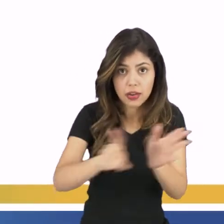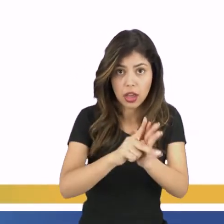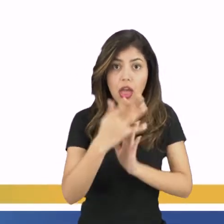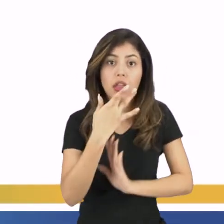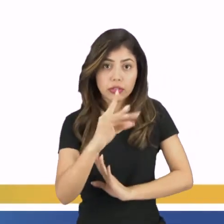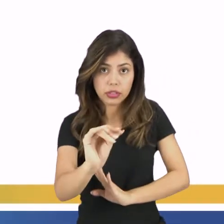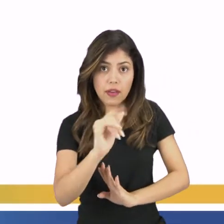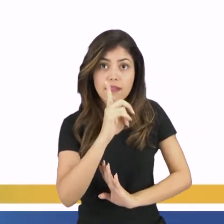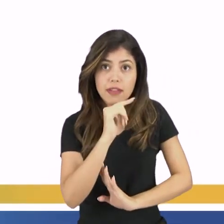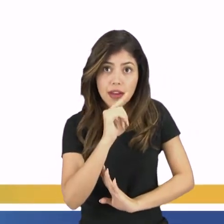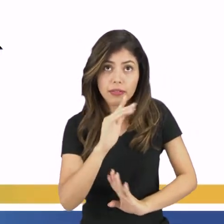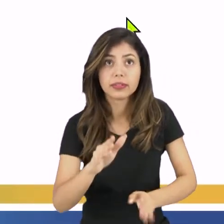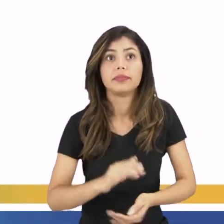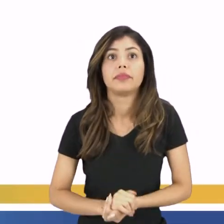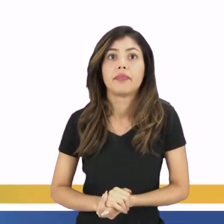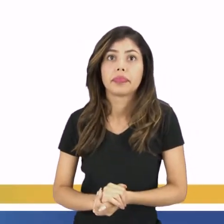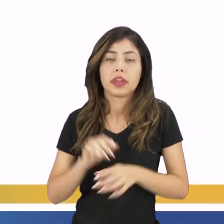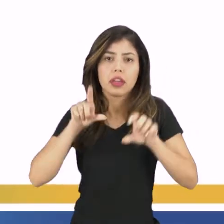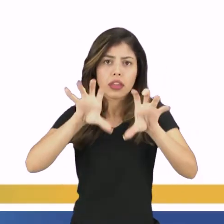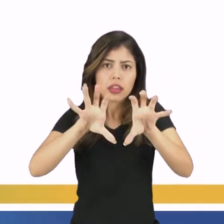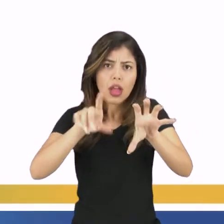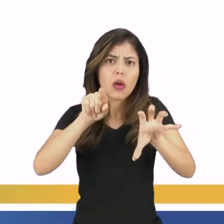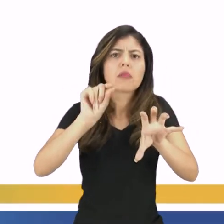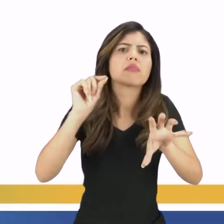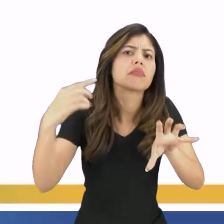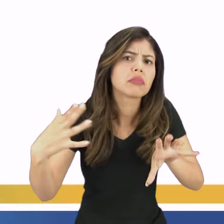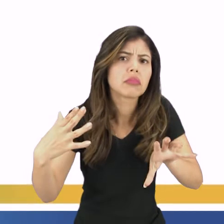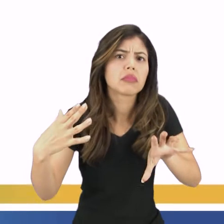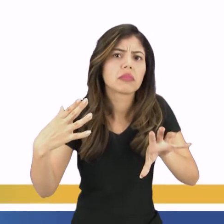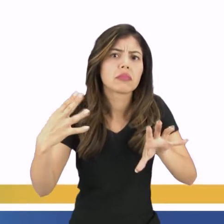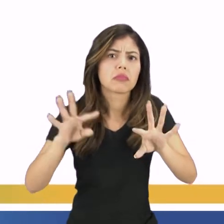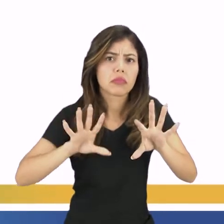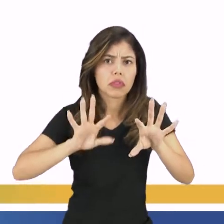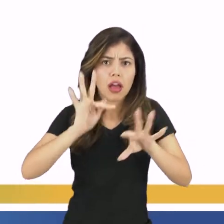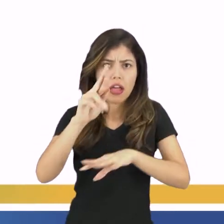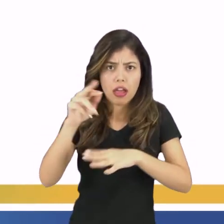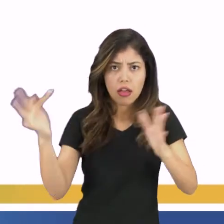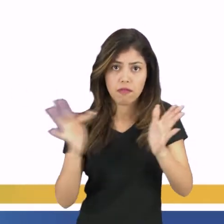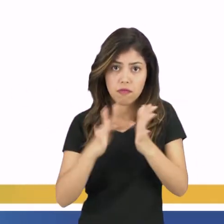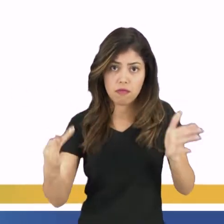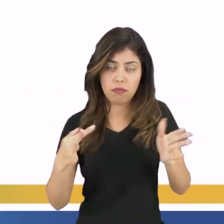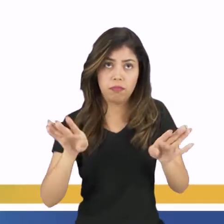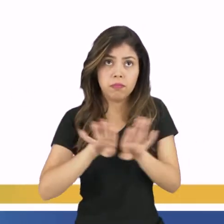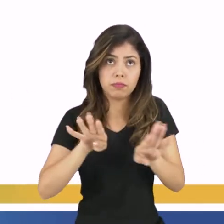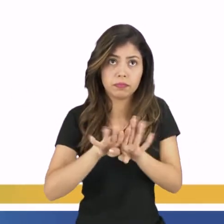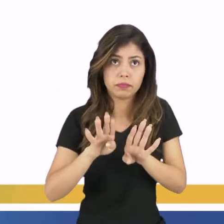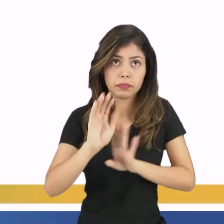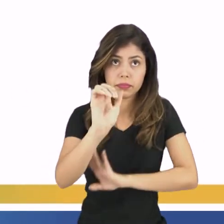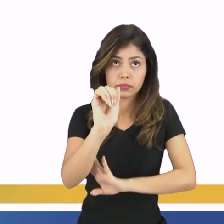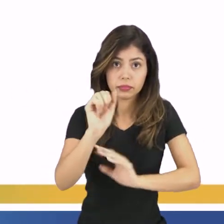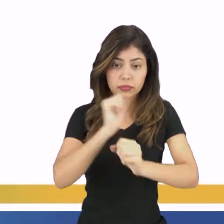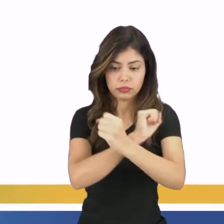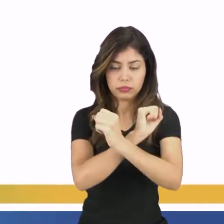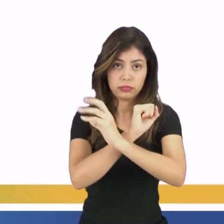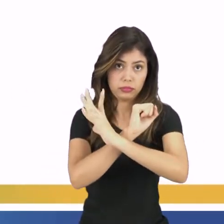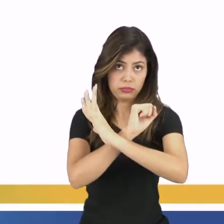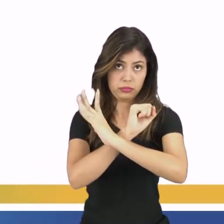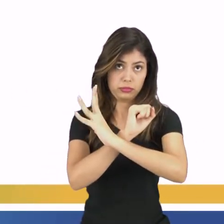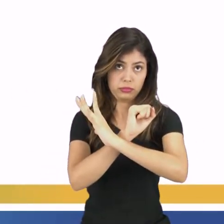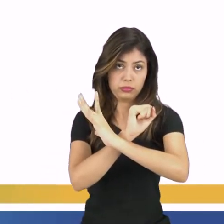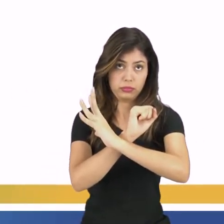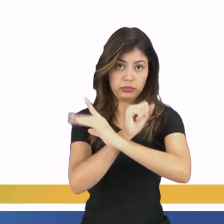e água. Então aqui a gente tem a forma genérica. Ácido, reagindo, o sinal de mais